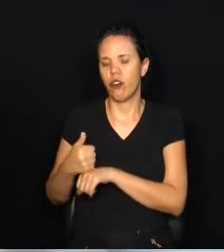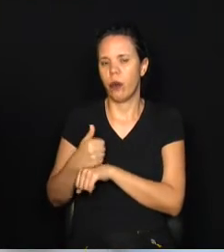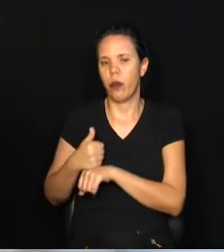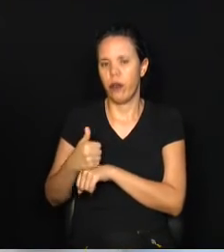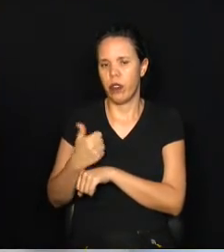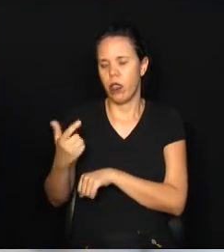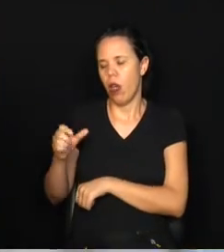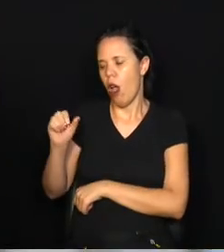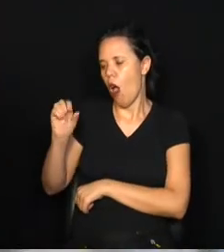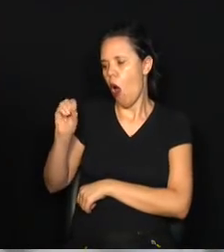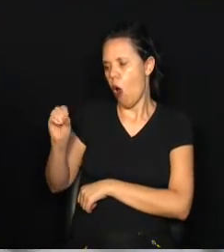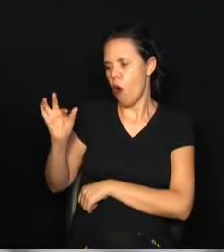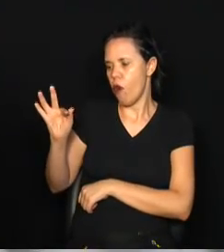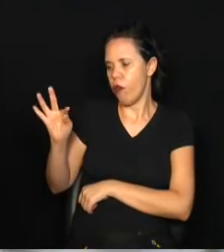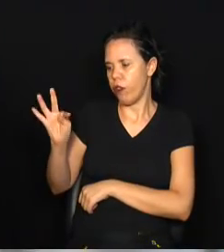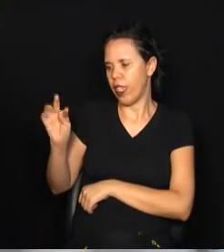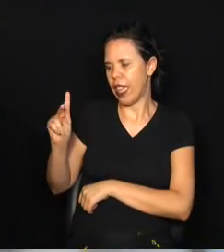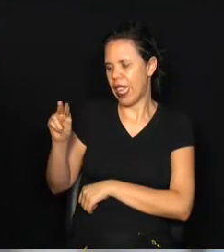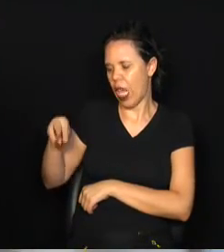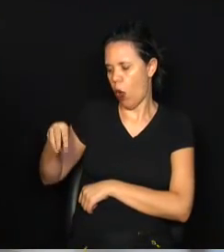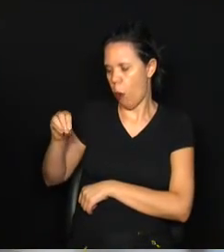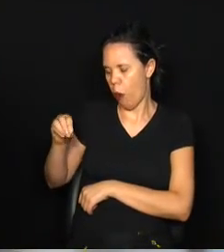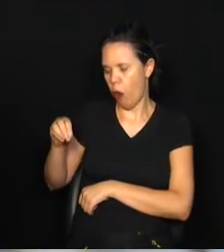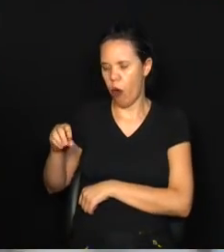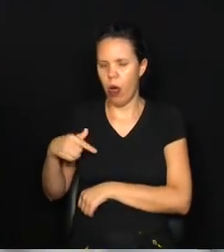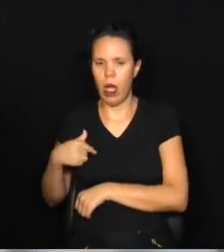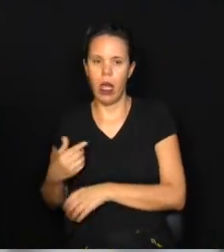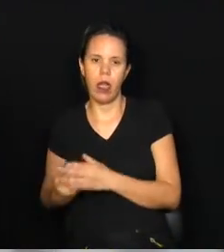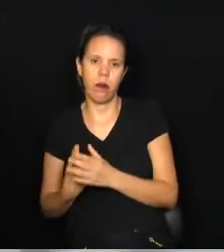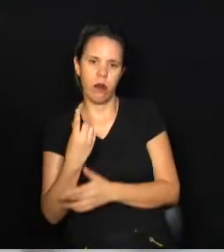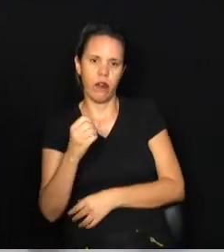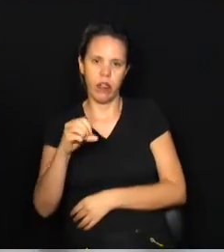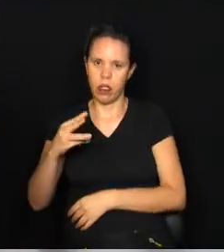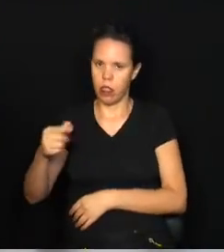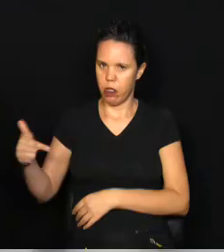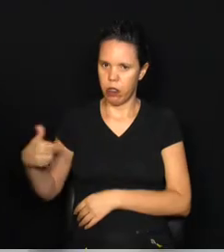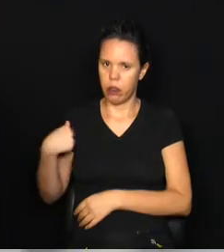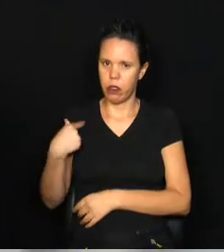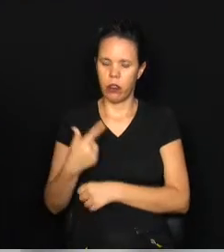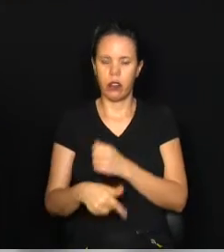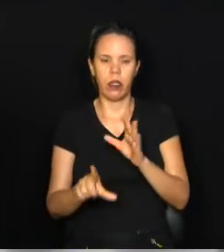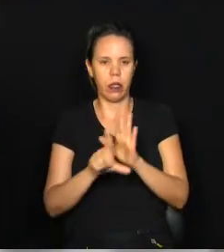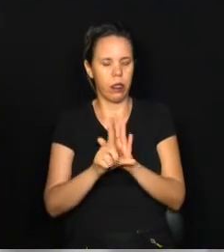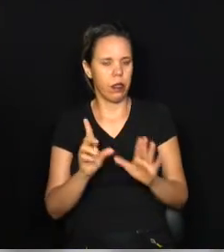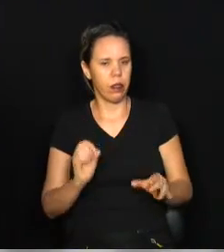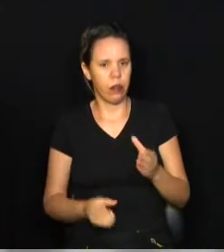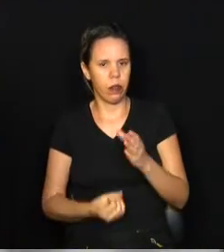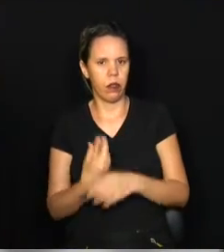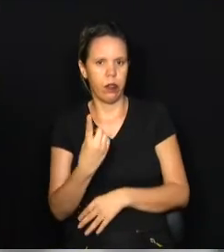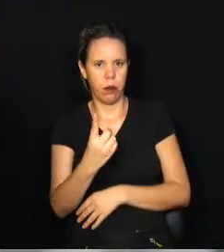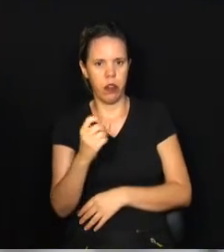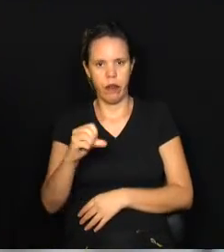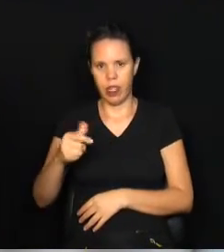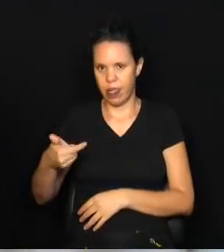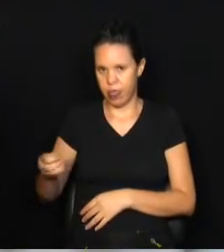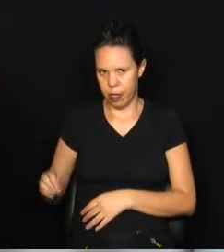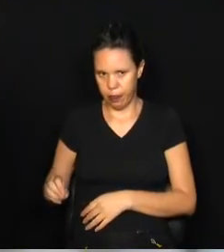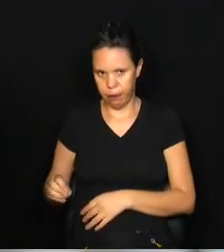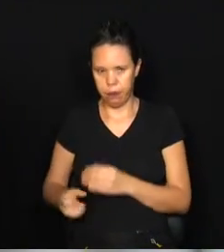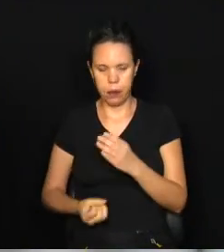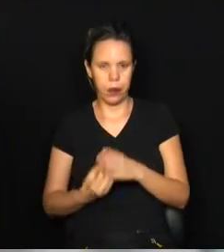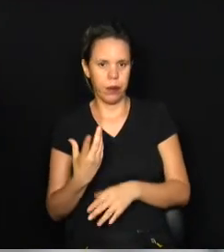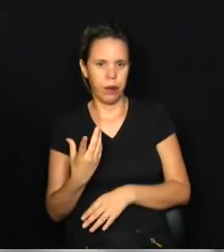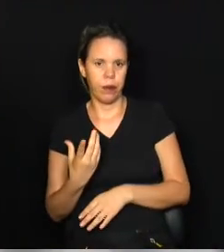Em 1932, a optometria estava na lei, e a oftalmologia não estava, ela só vem nascer em 1960 com a criação